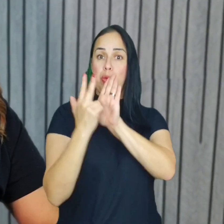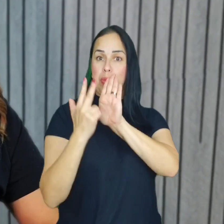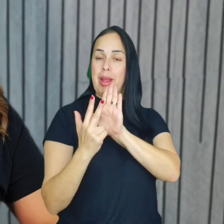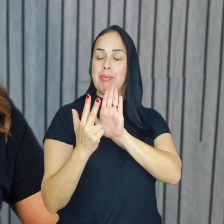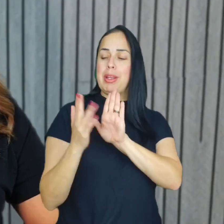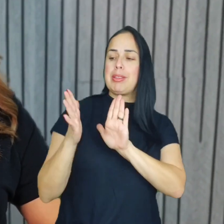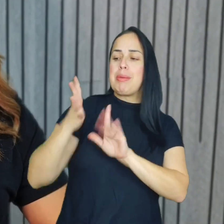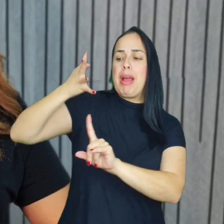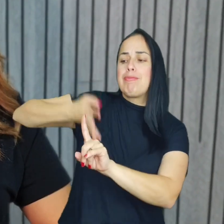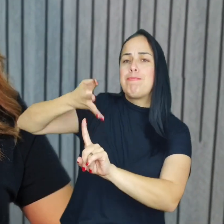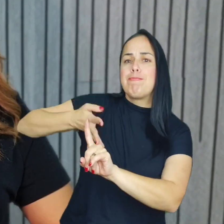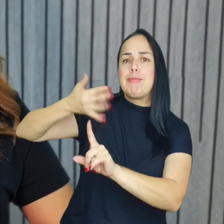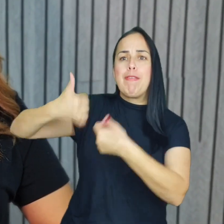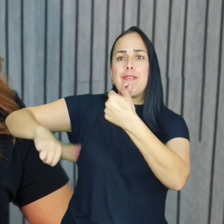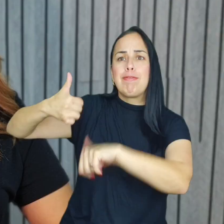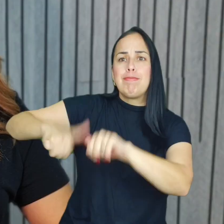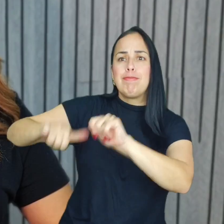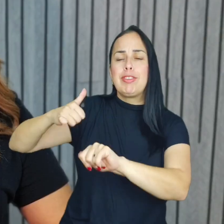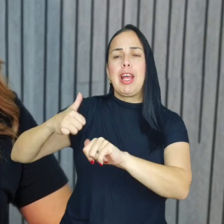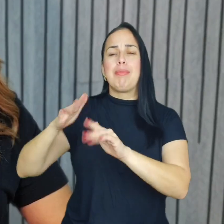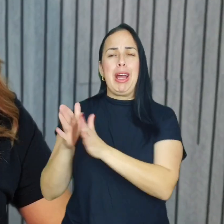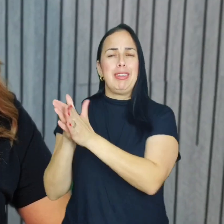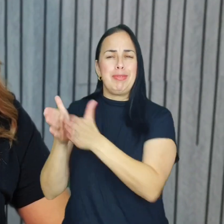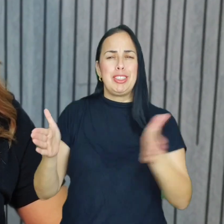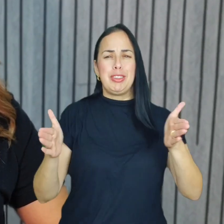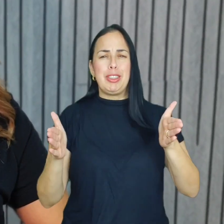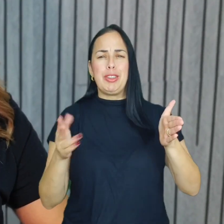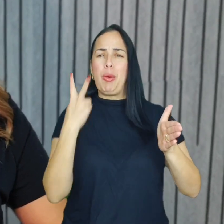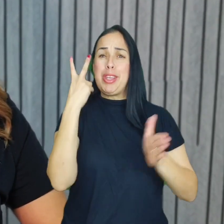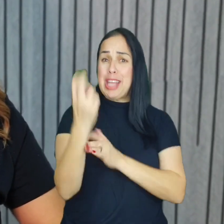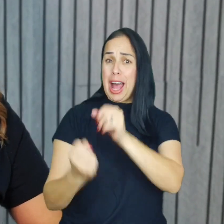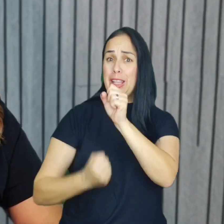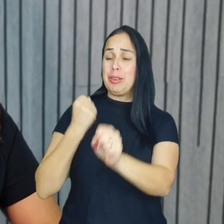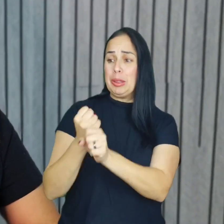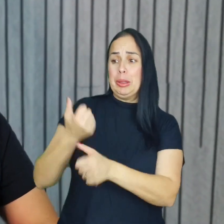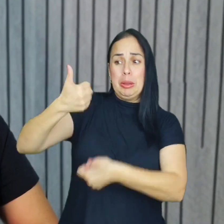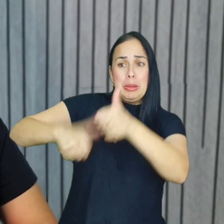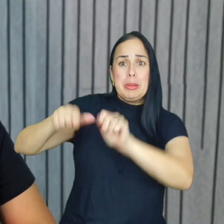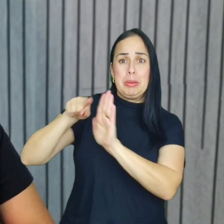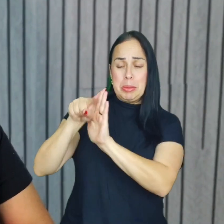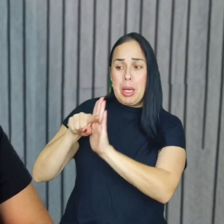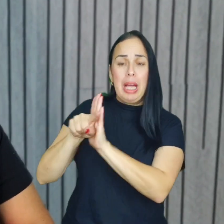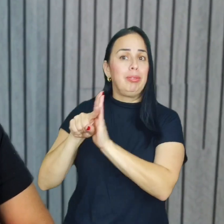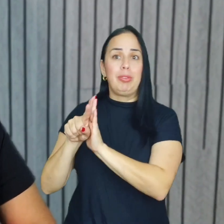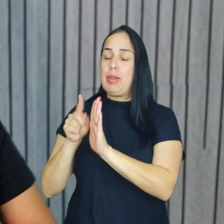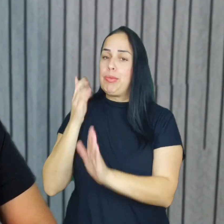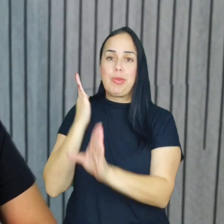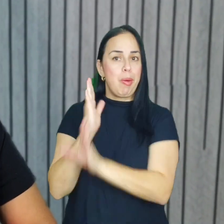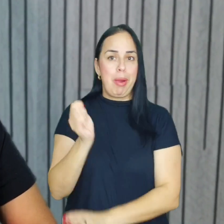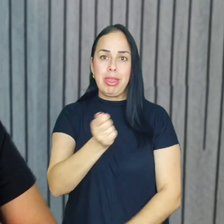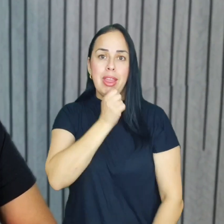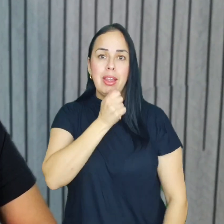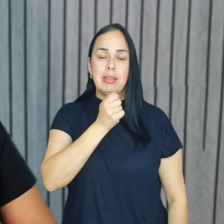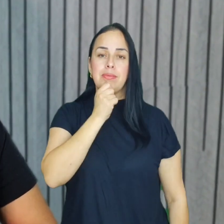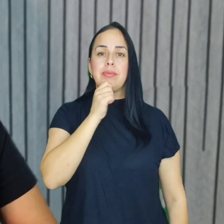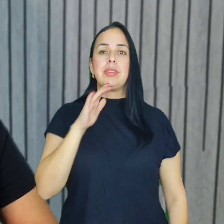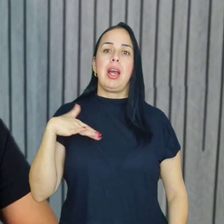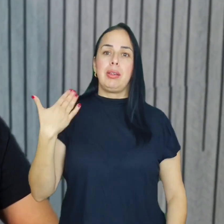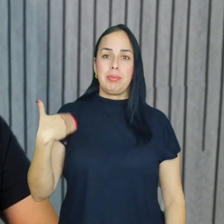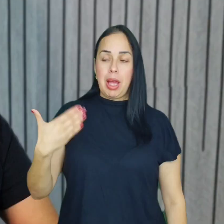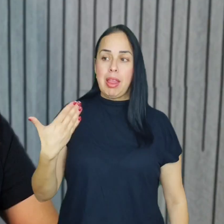passou. Aí os médicos procuraram saber, né, o que ele tinha. Isso levou um processo mais ou menos de 2